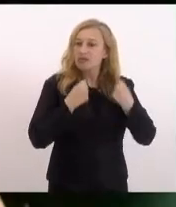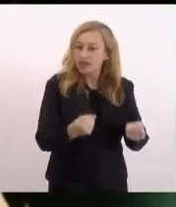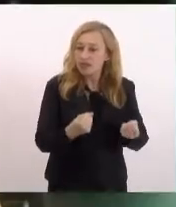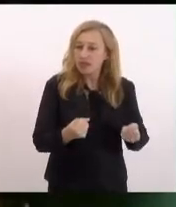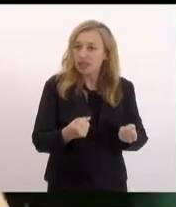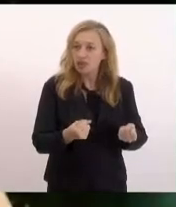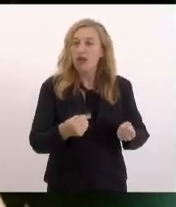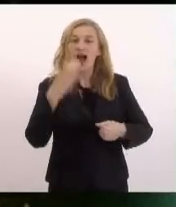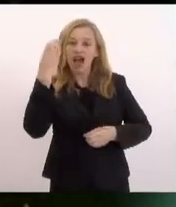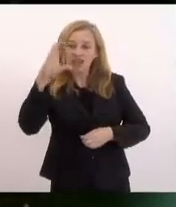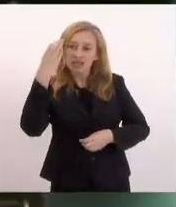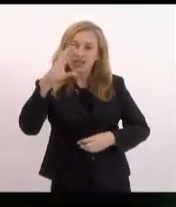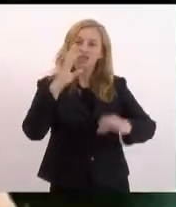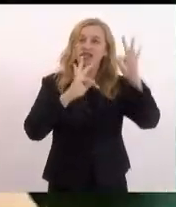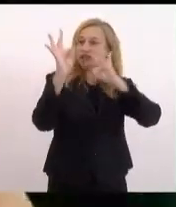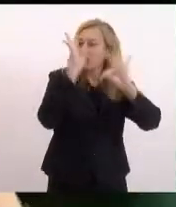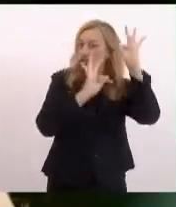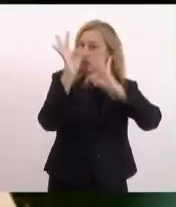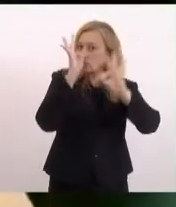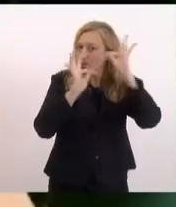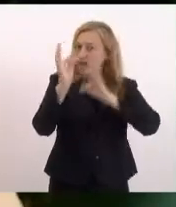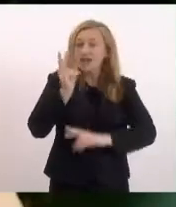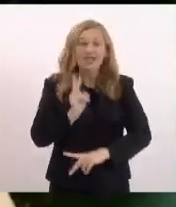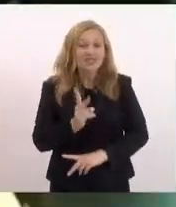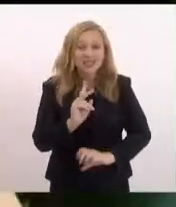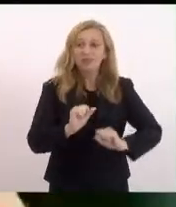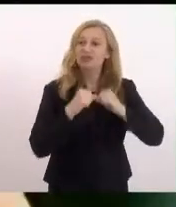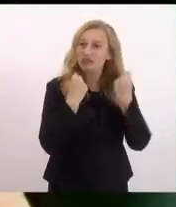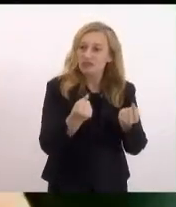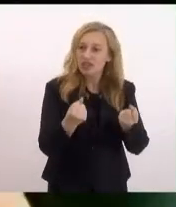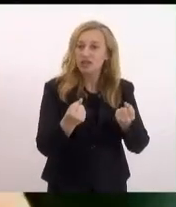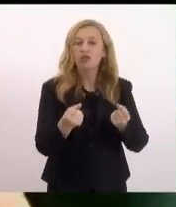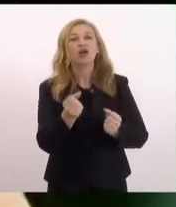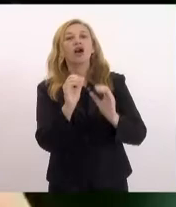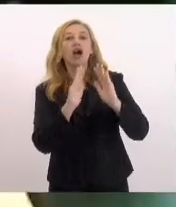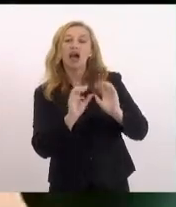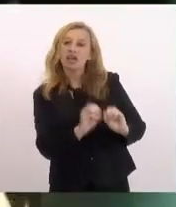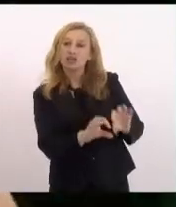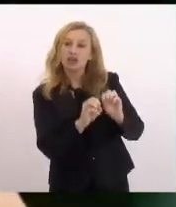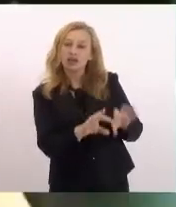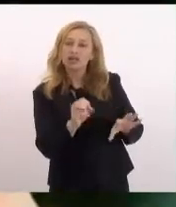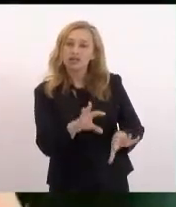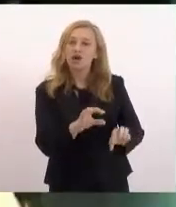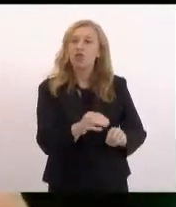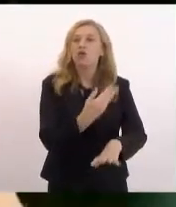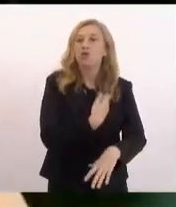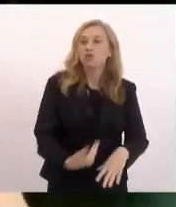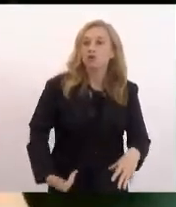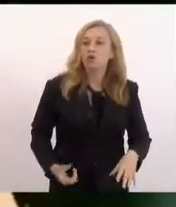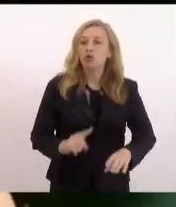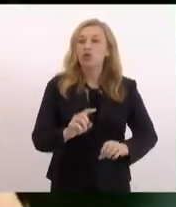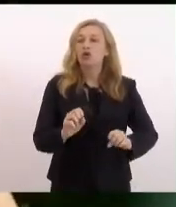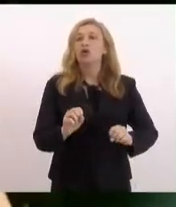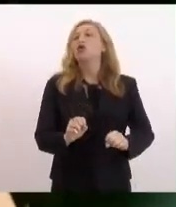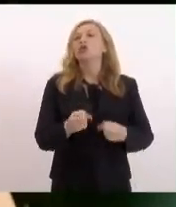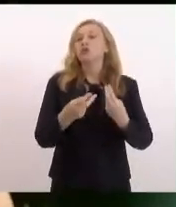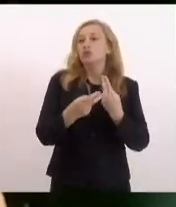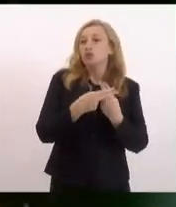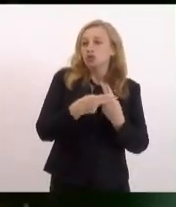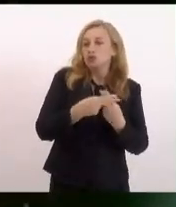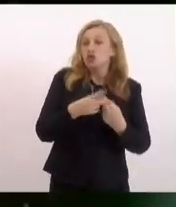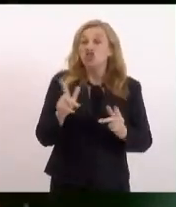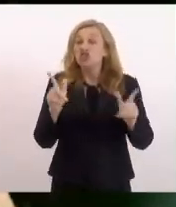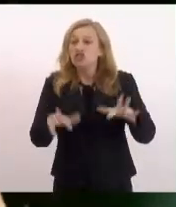a ciência, a tecnologia, sempre defenderá a educação pública, o sistema único de saúde, diferente